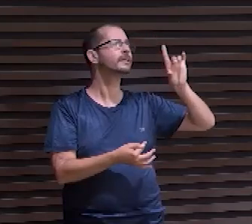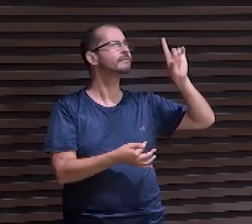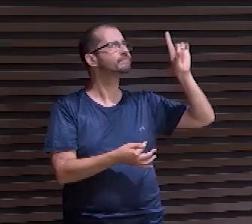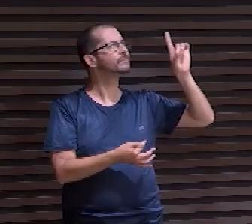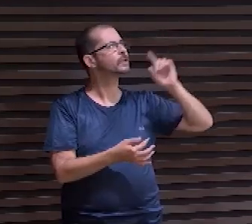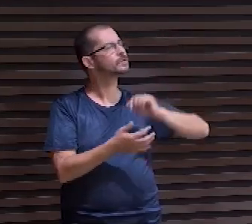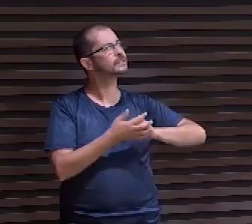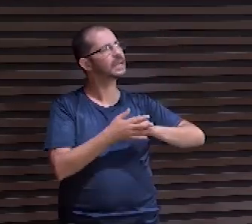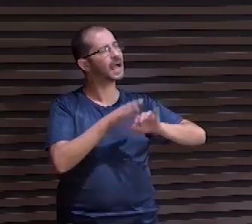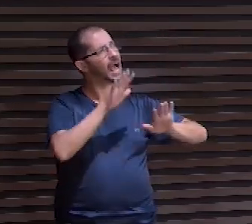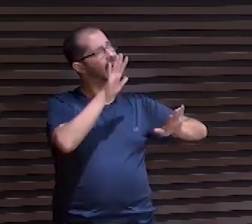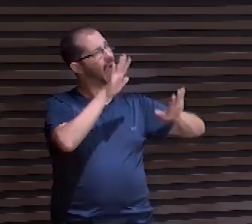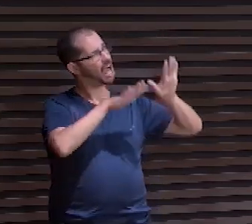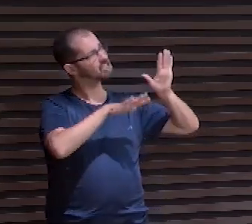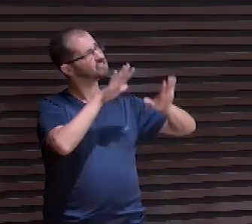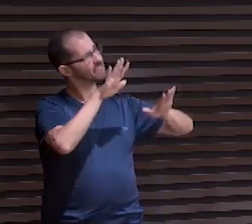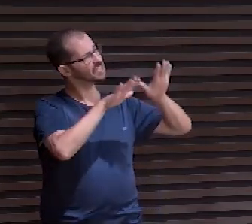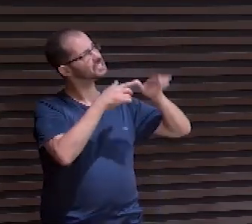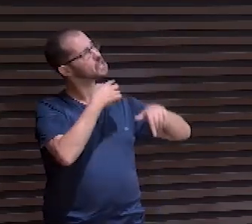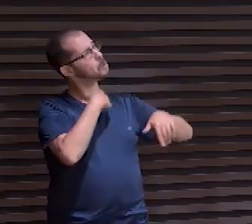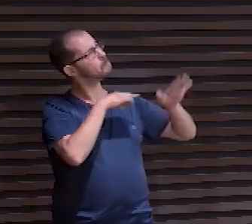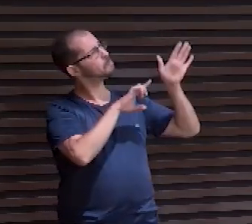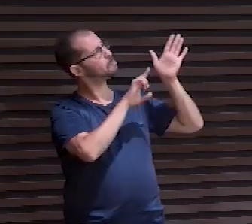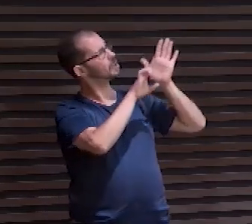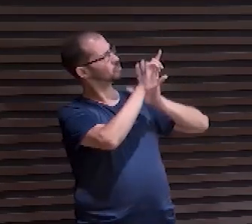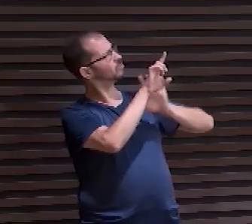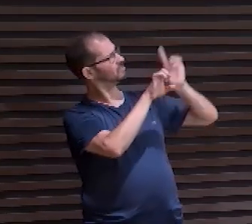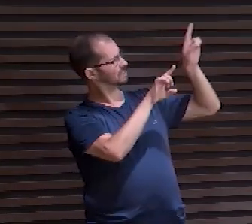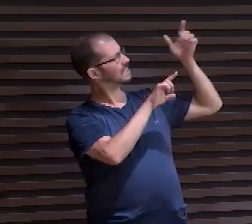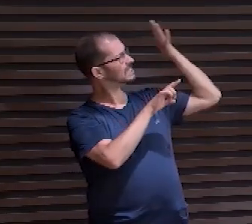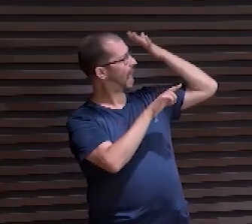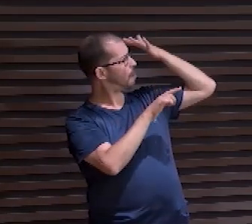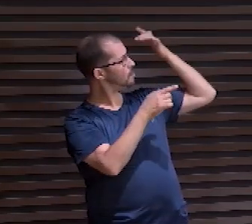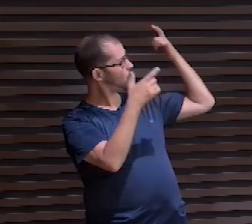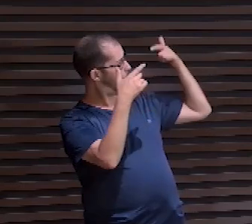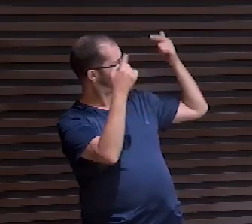algumas vezes eu pergunto se tu sabes onde eu estou.